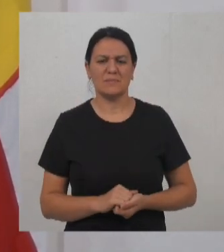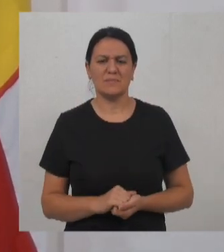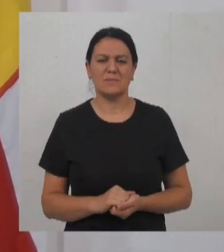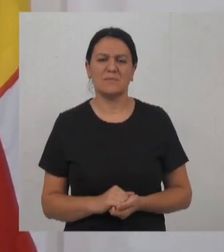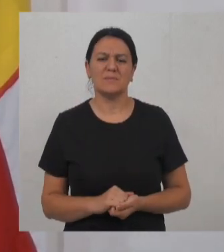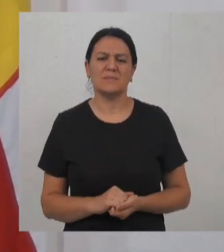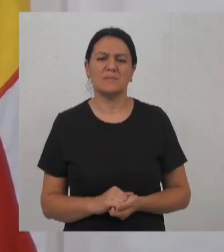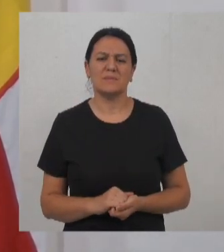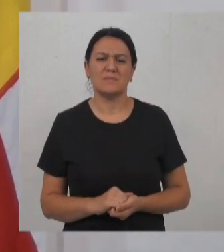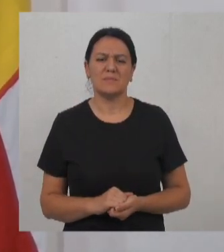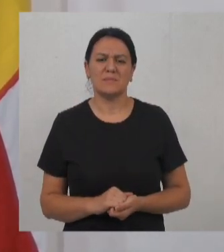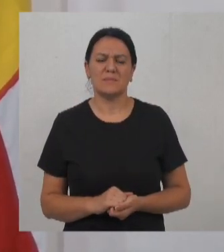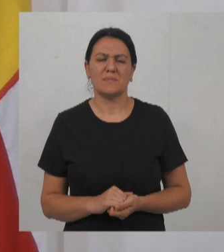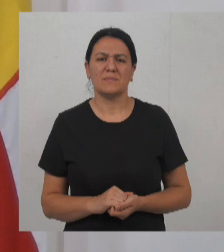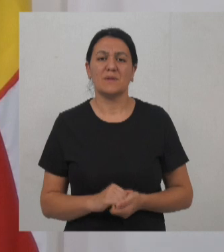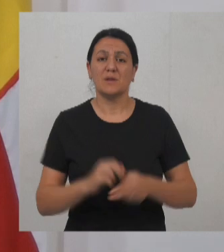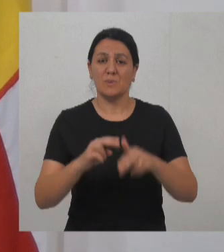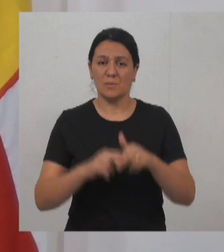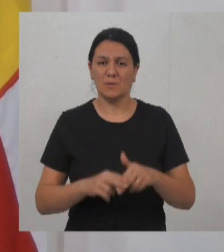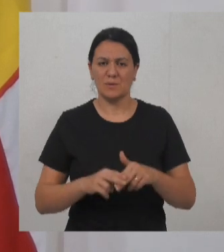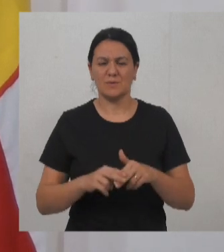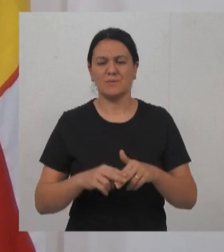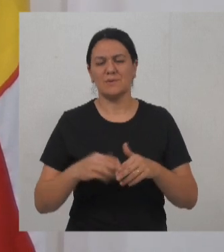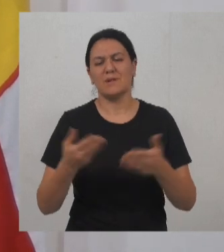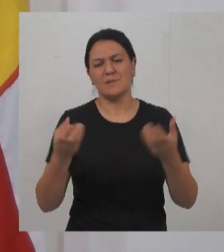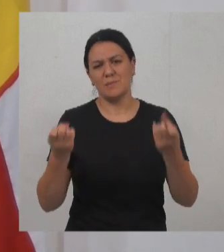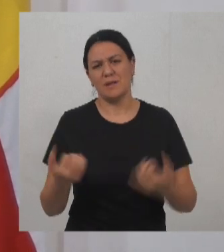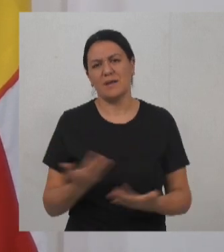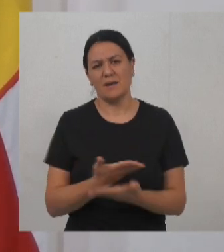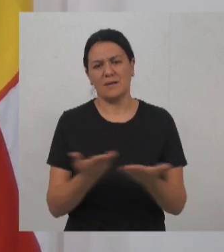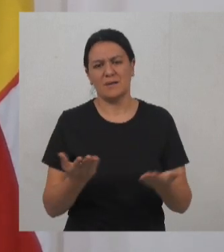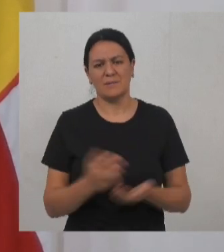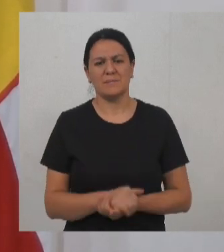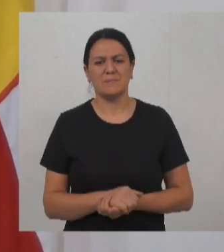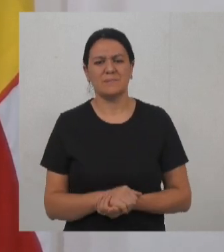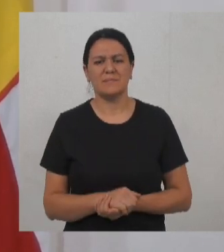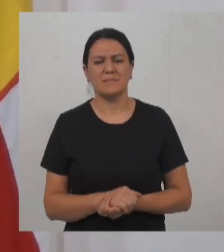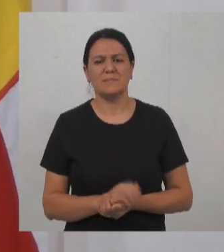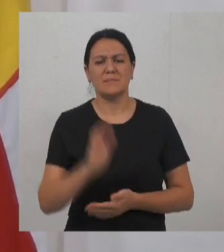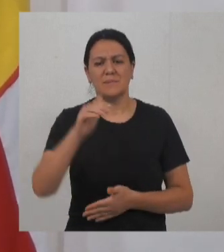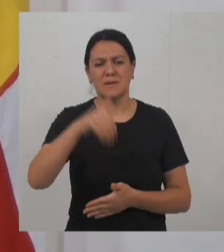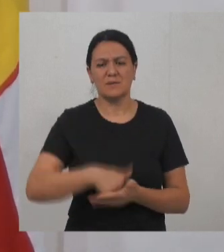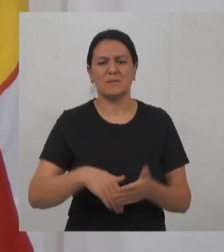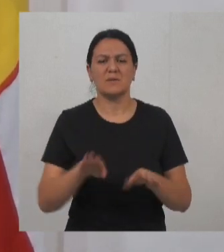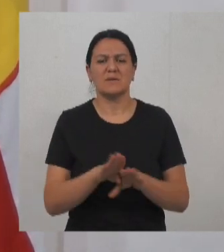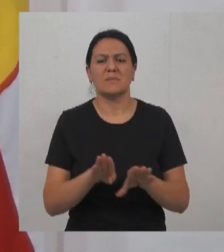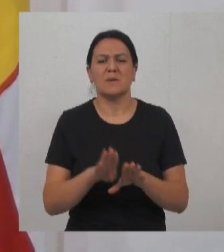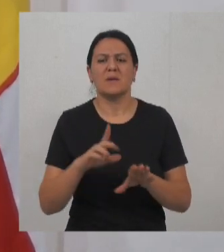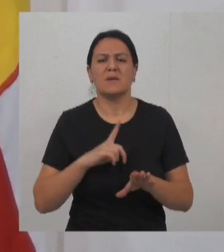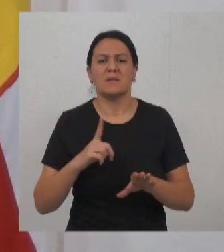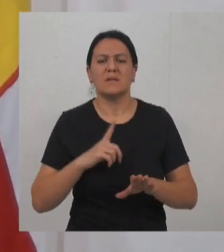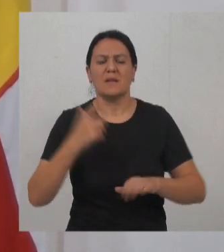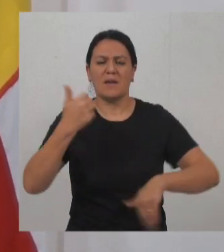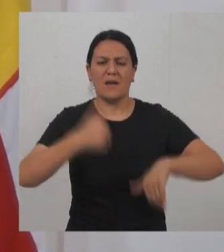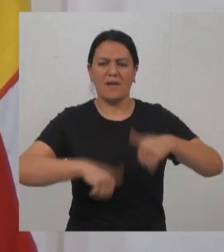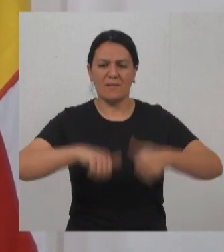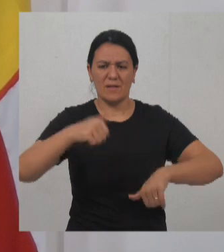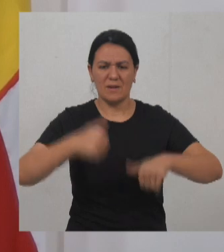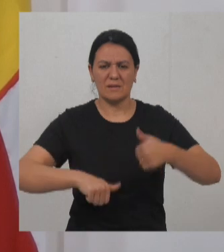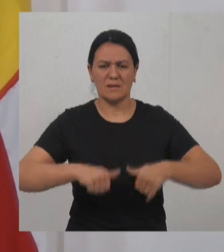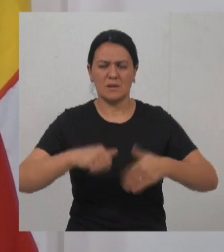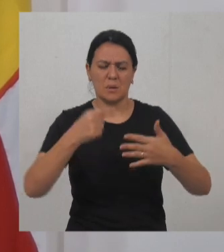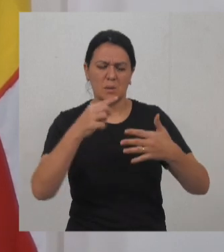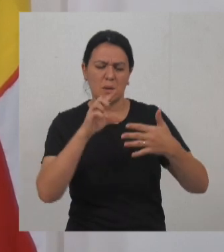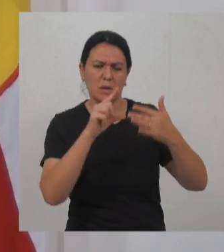e fica então o registro do nome dos senhores. A eleição também envolve a análise criteriosa do registro das candidaturas, onde a